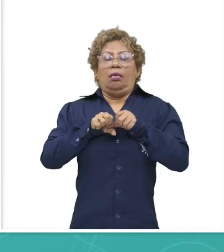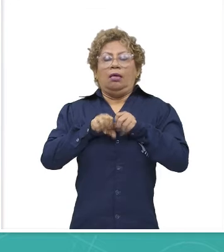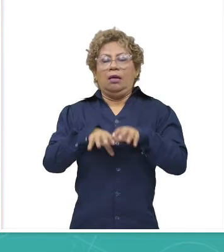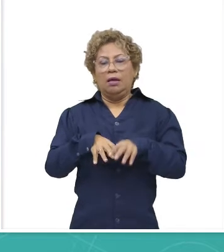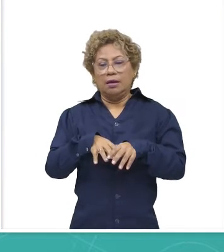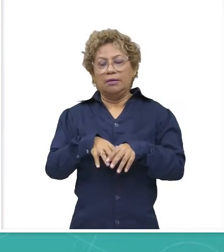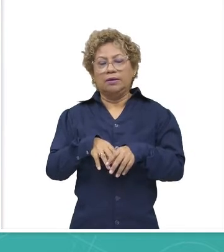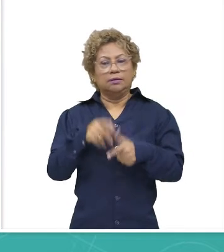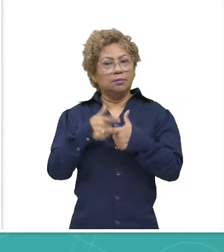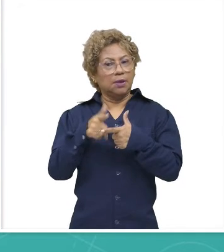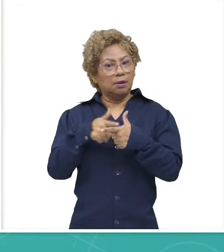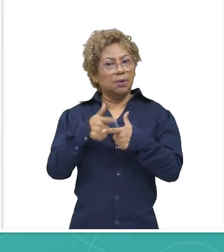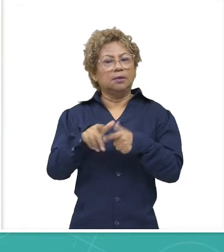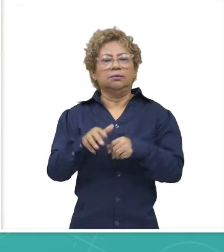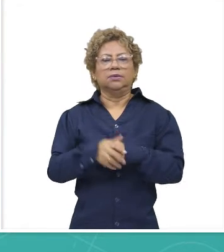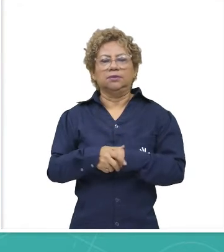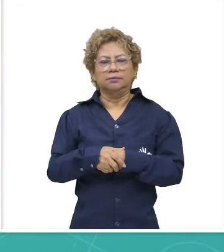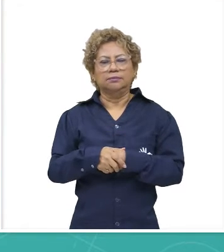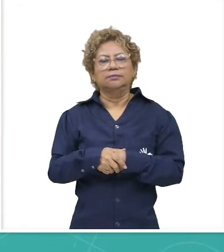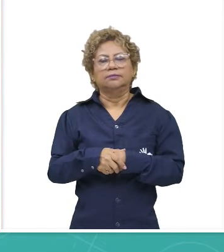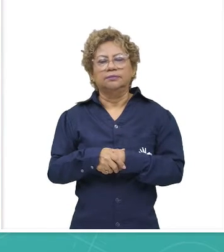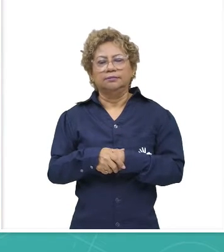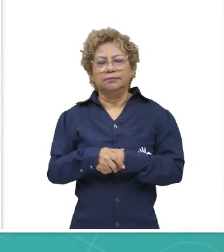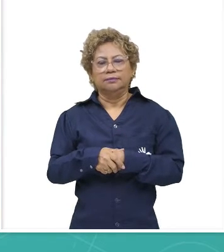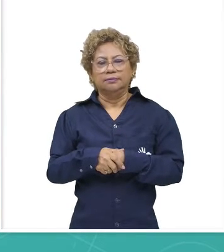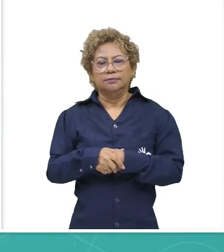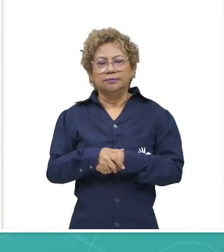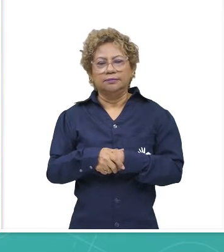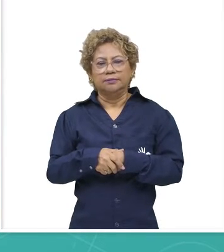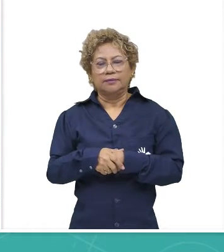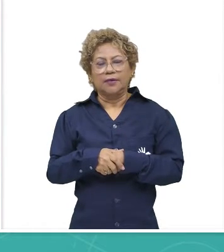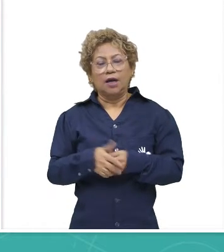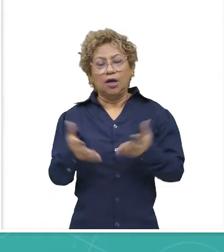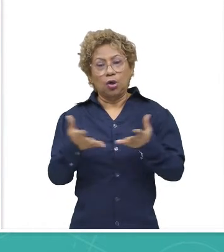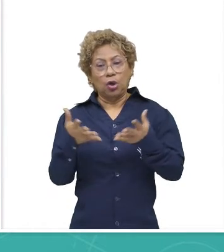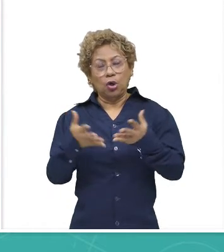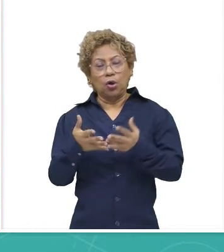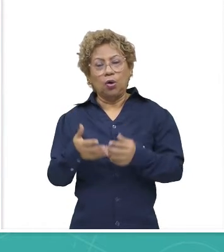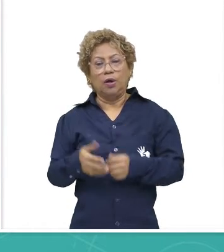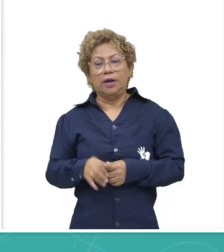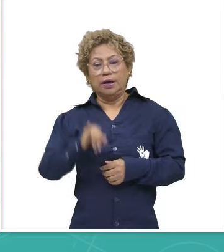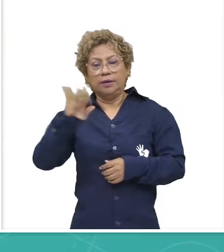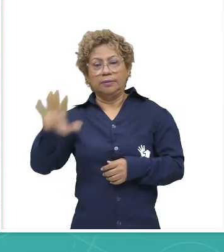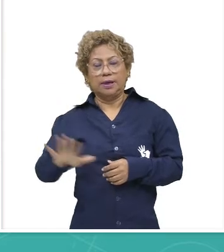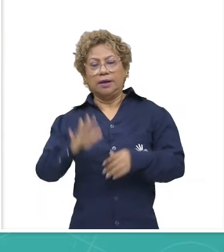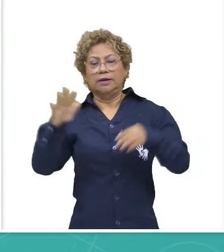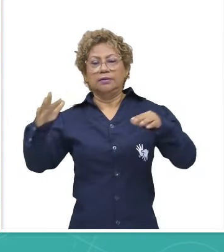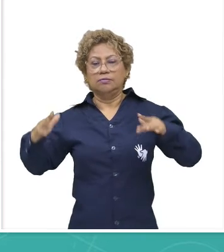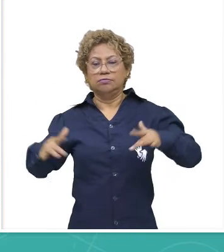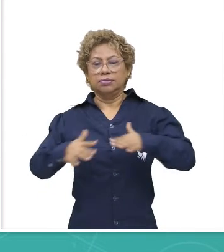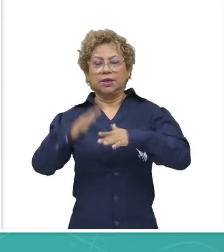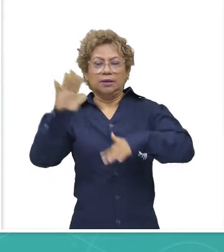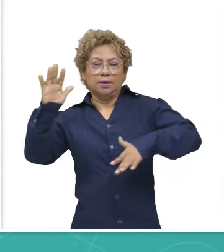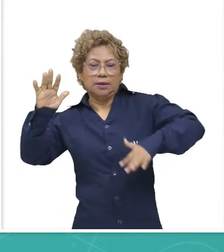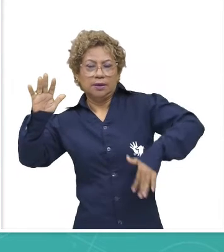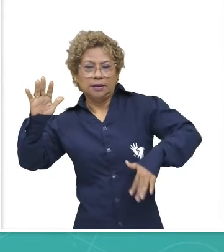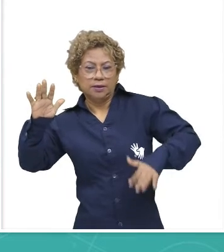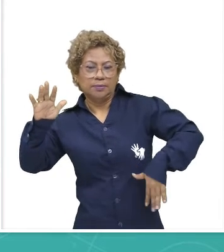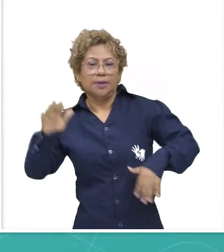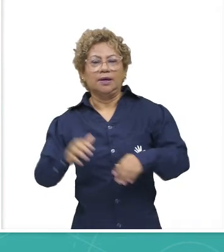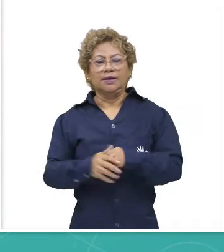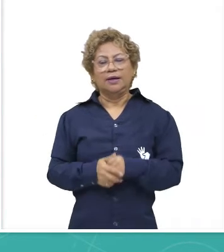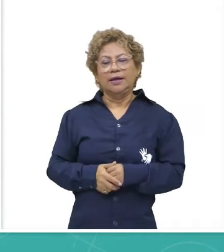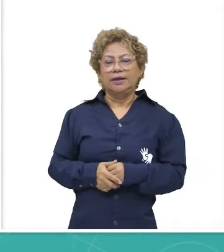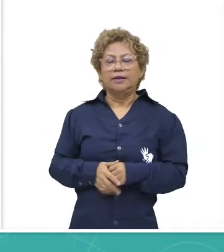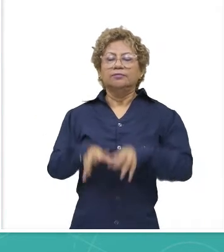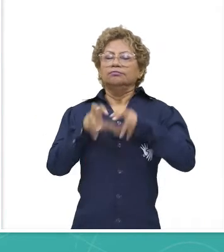seja, baixo, olha aqui no nível do mar, ali numa praia, essa pressão vai ser maior. E aí nós respiramos